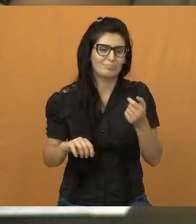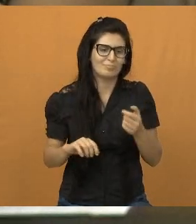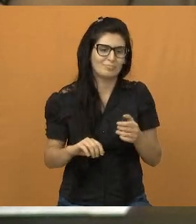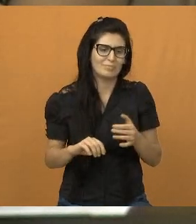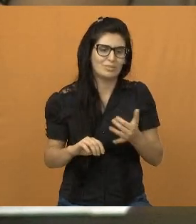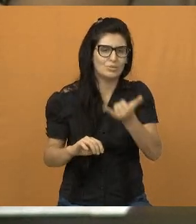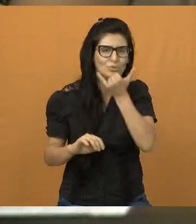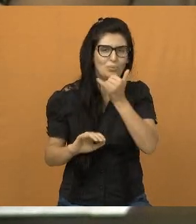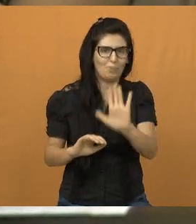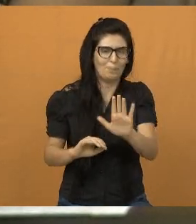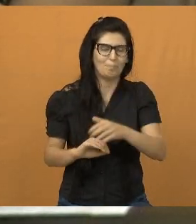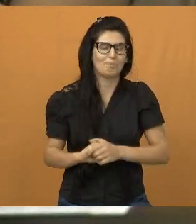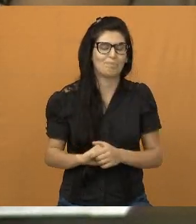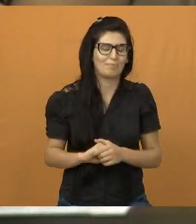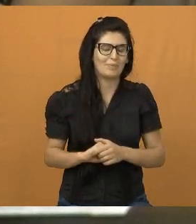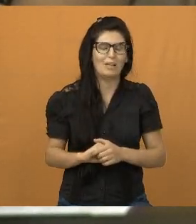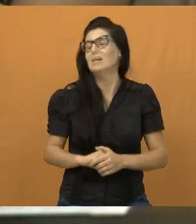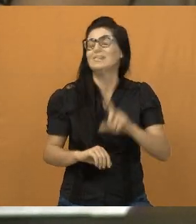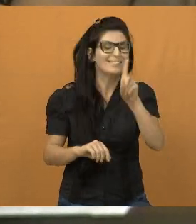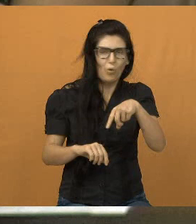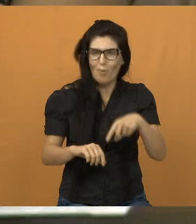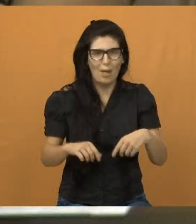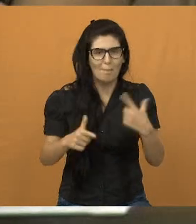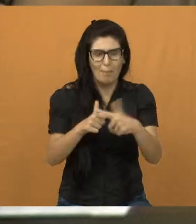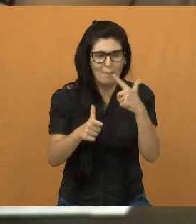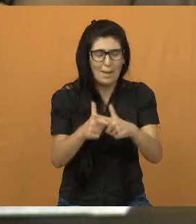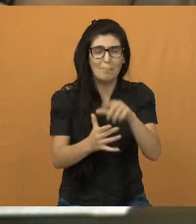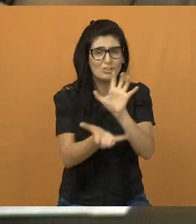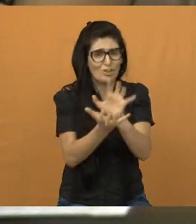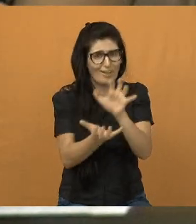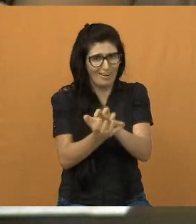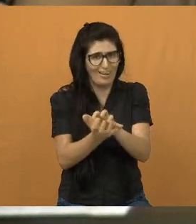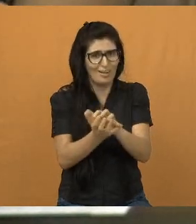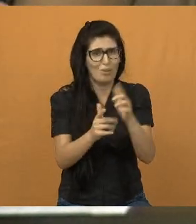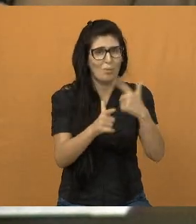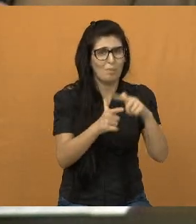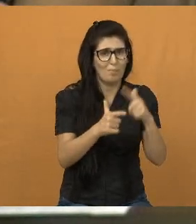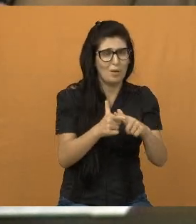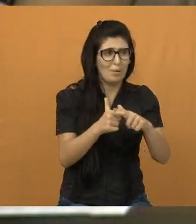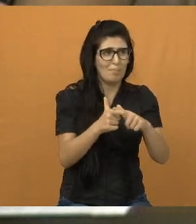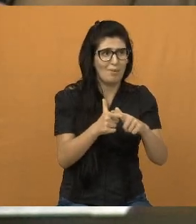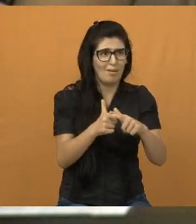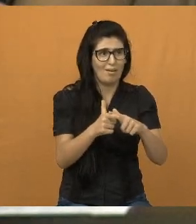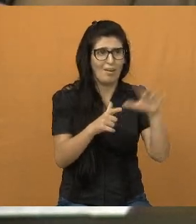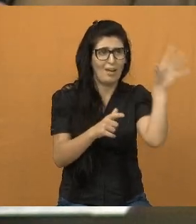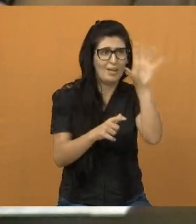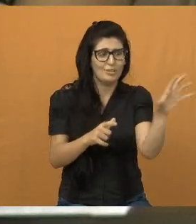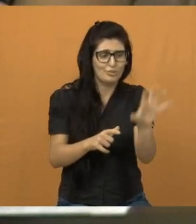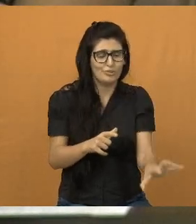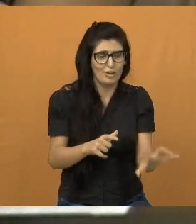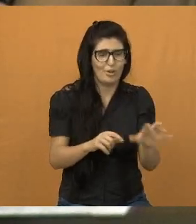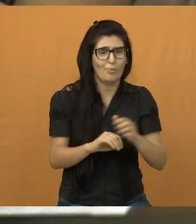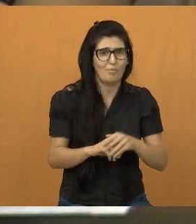não é um problema só de Jacareí, é um problema de toda a região. Eu tenho mais de 1.700